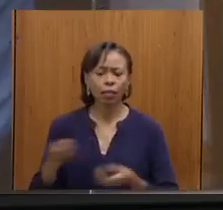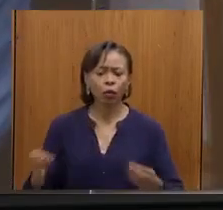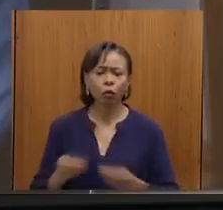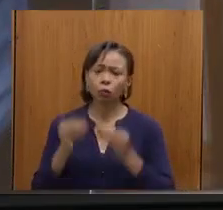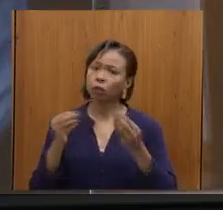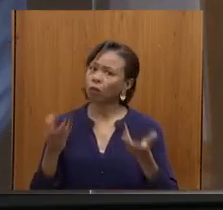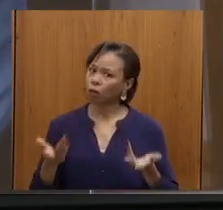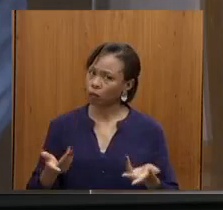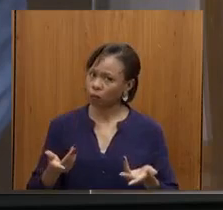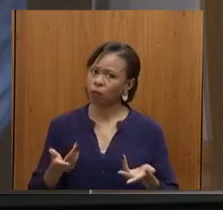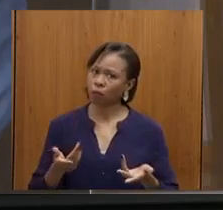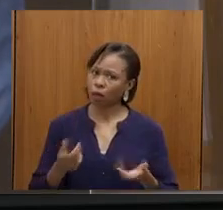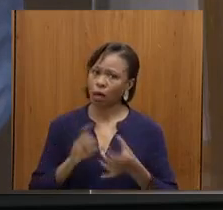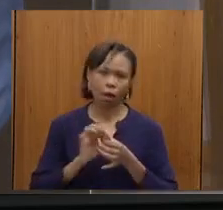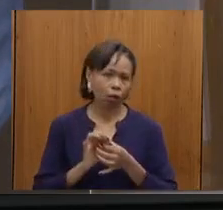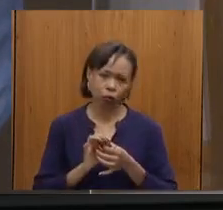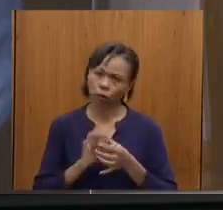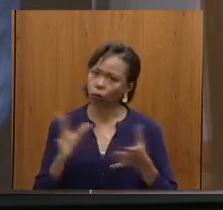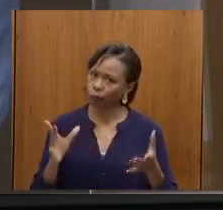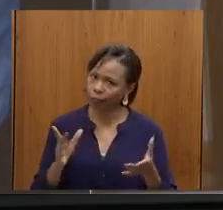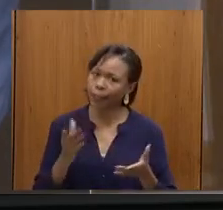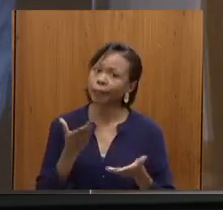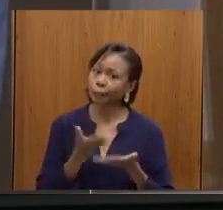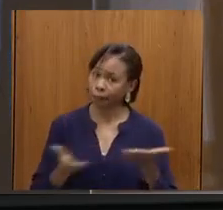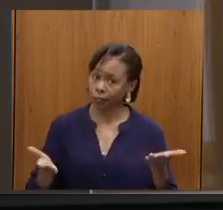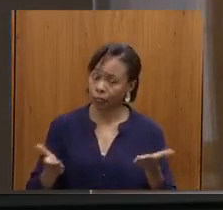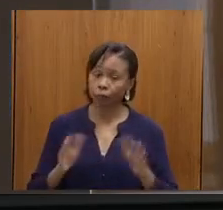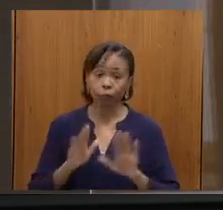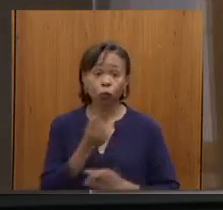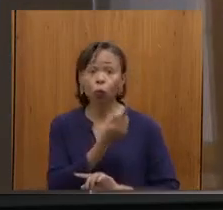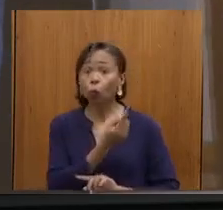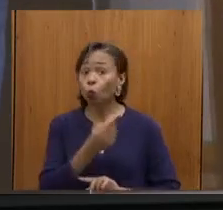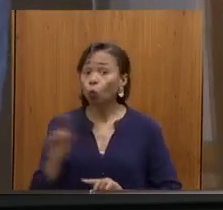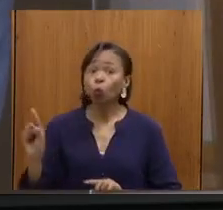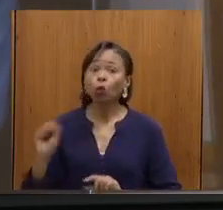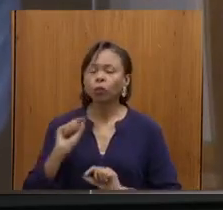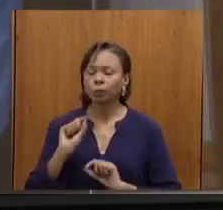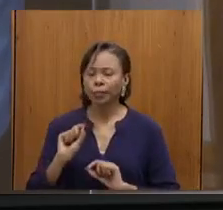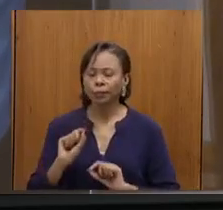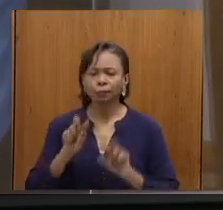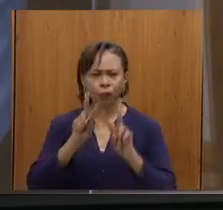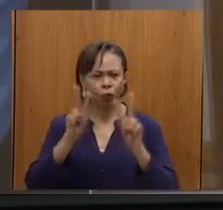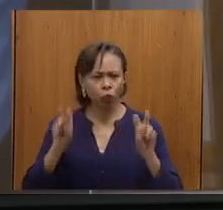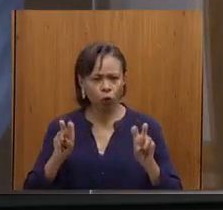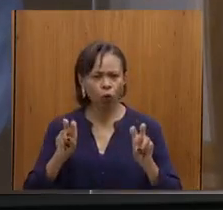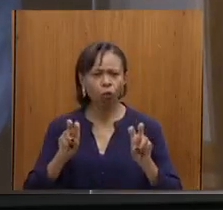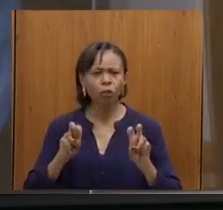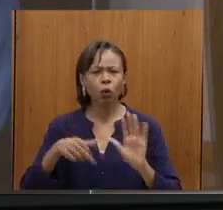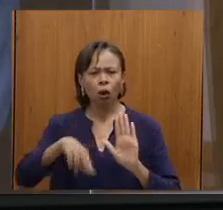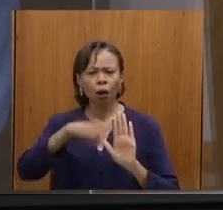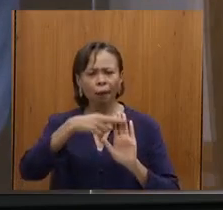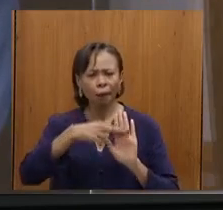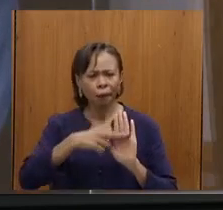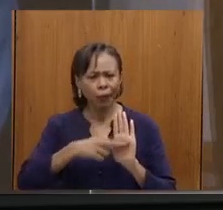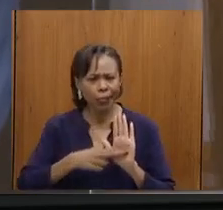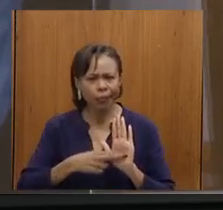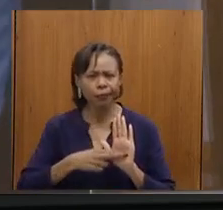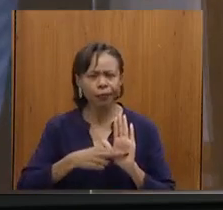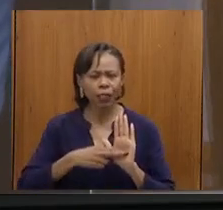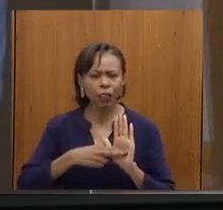autonomia. E a última questão, com relação aos ritos de tramitação.